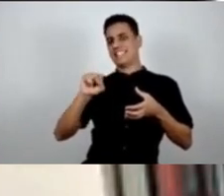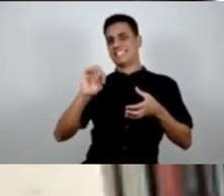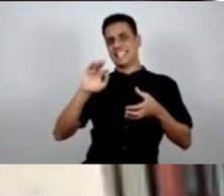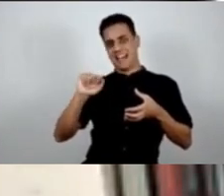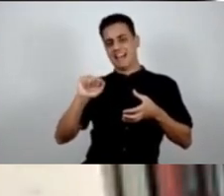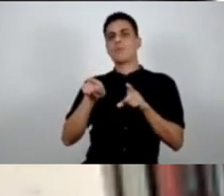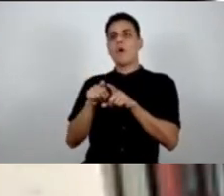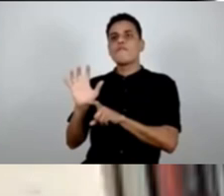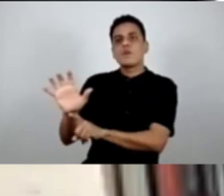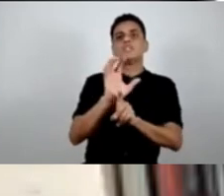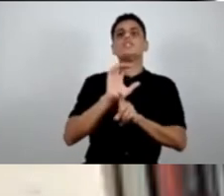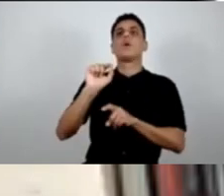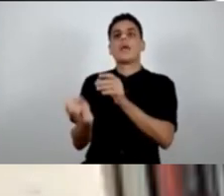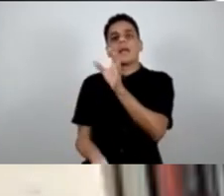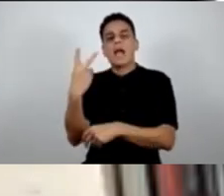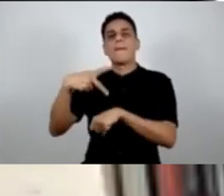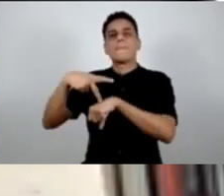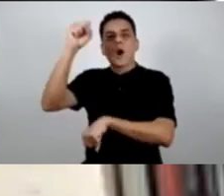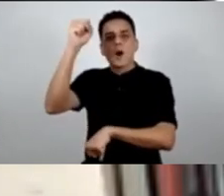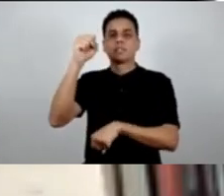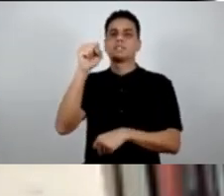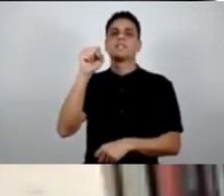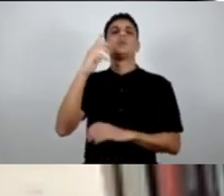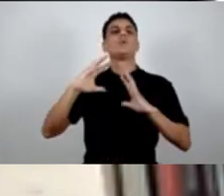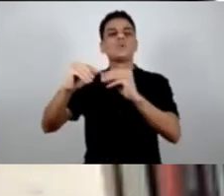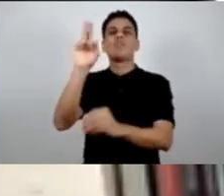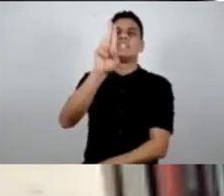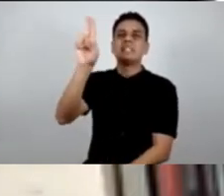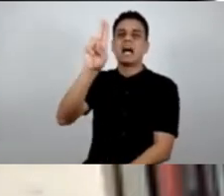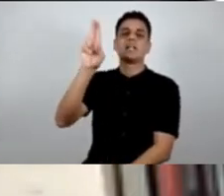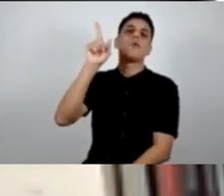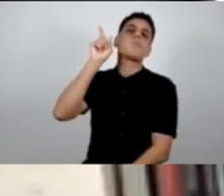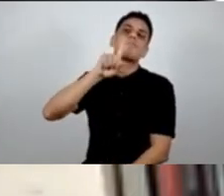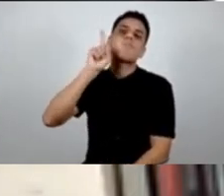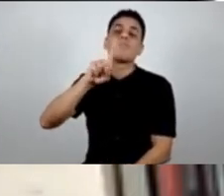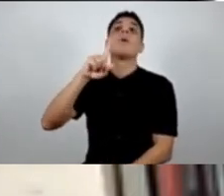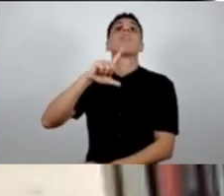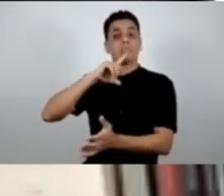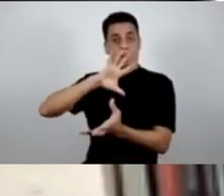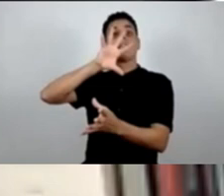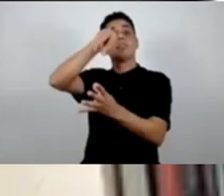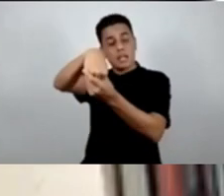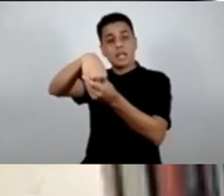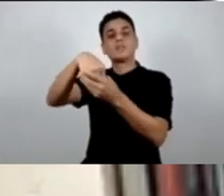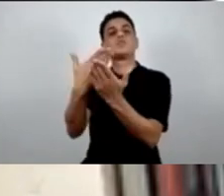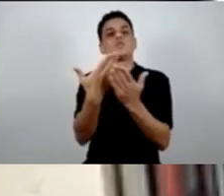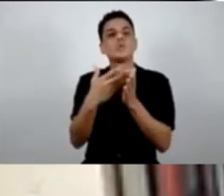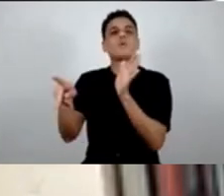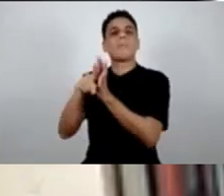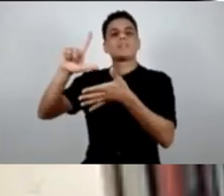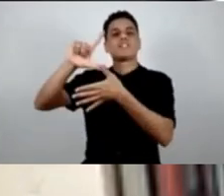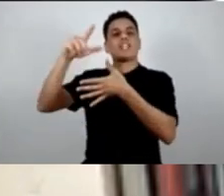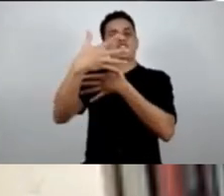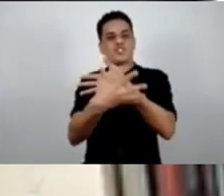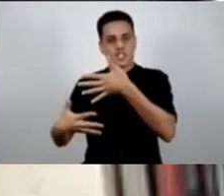pós-graduação no Brasil. Todas as universidades americanas e muitas europeias possuem centros de estudos latino-americanos, muitos